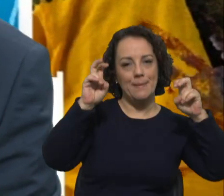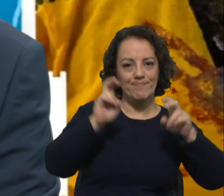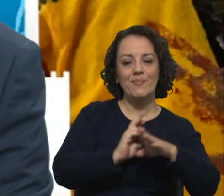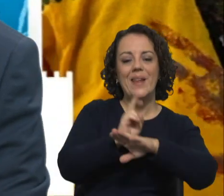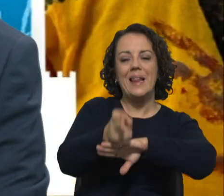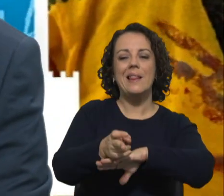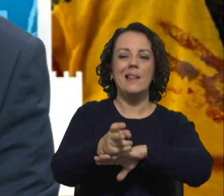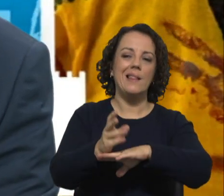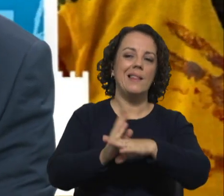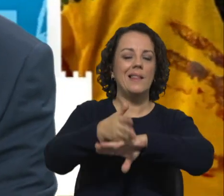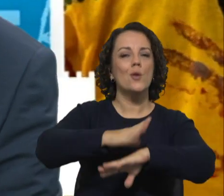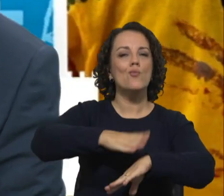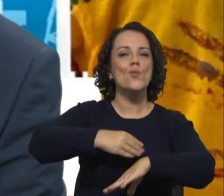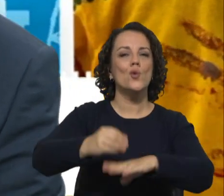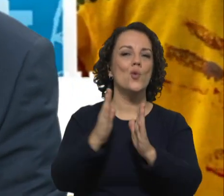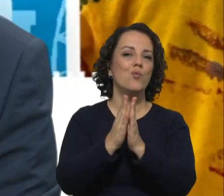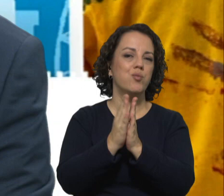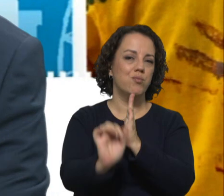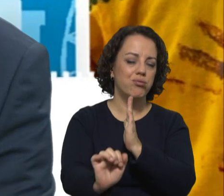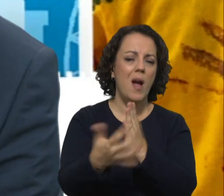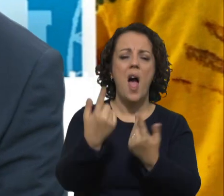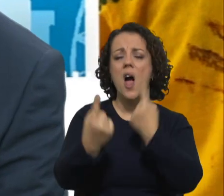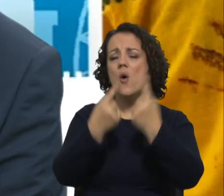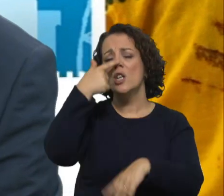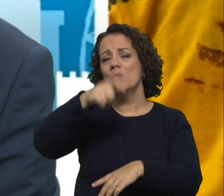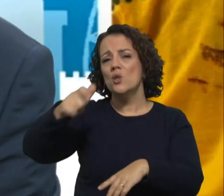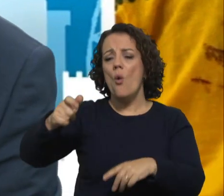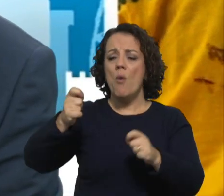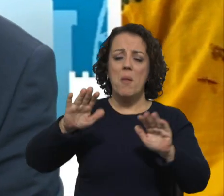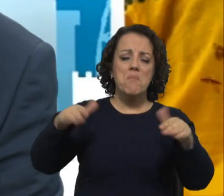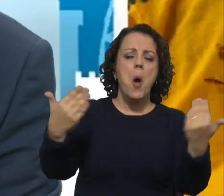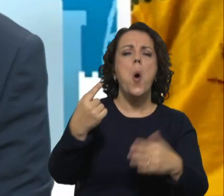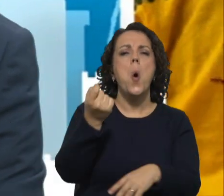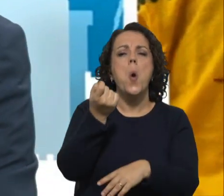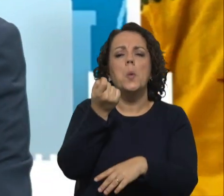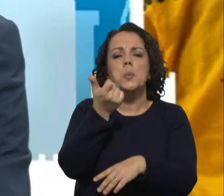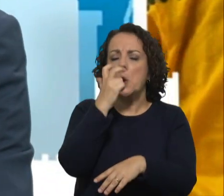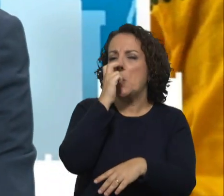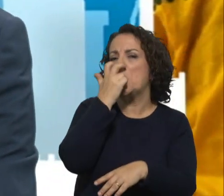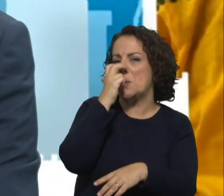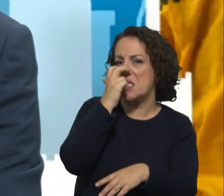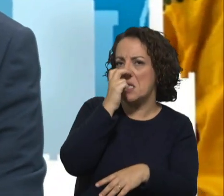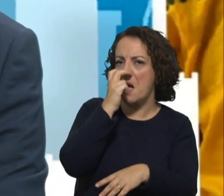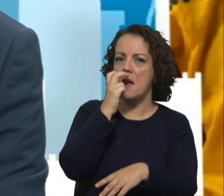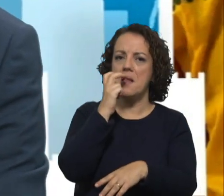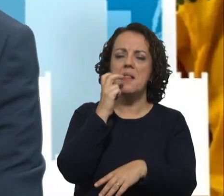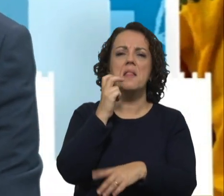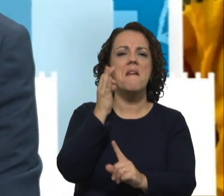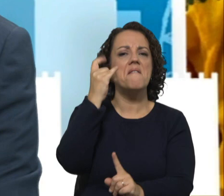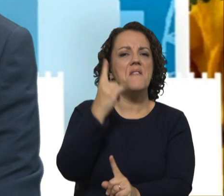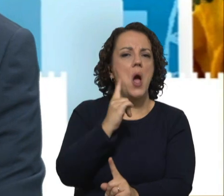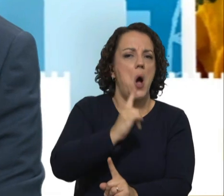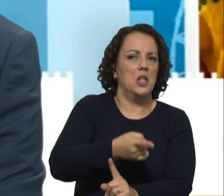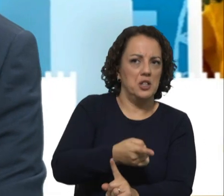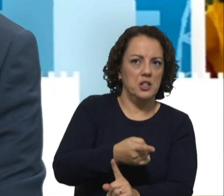que estão um bocadinho mais longe, ou que estão mais nas margens, ou que têm só uma curiosidade muito vaga sobre a fé, têm um certo